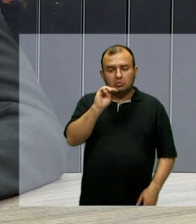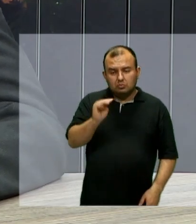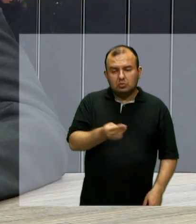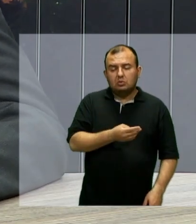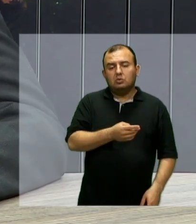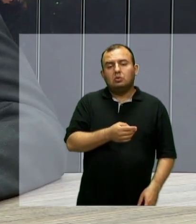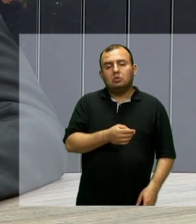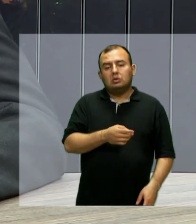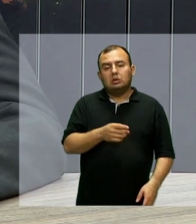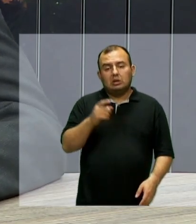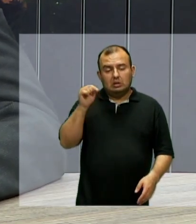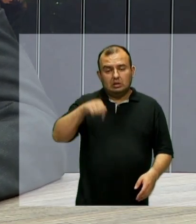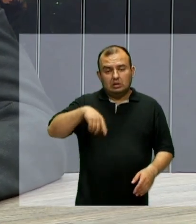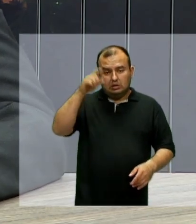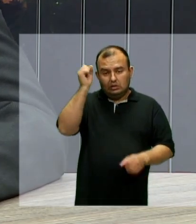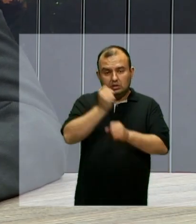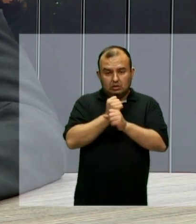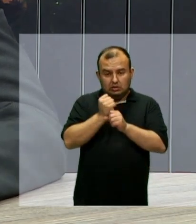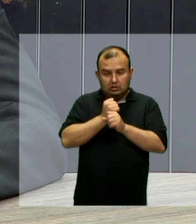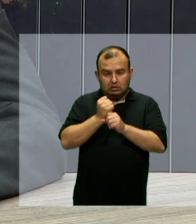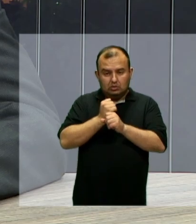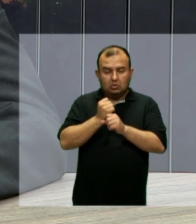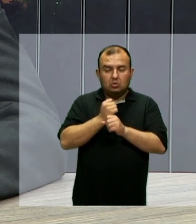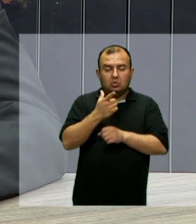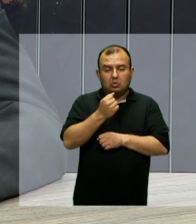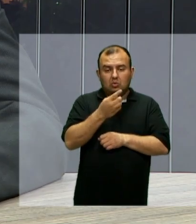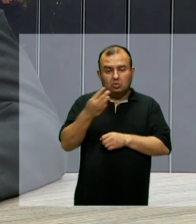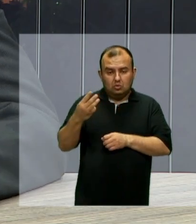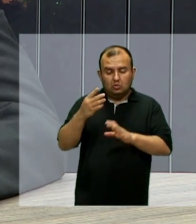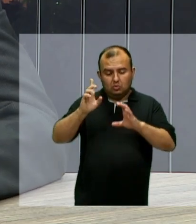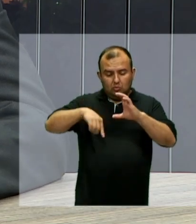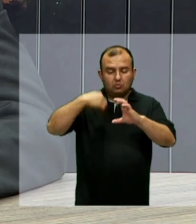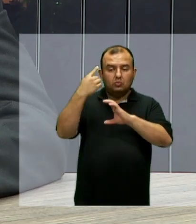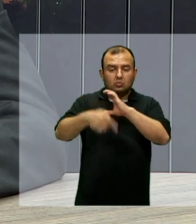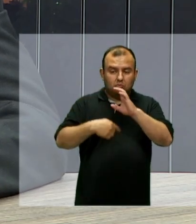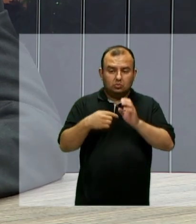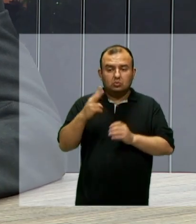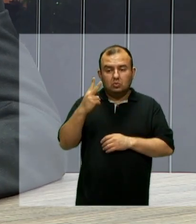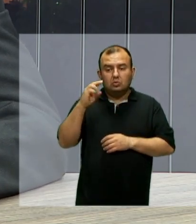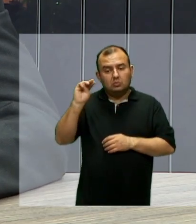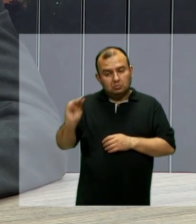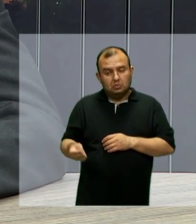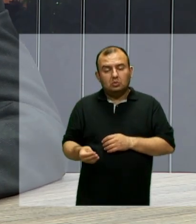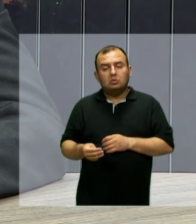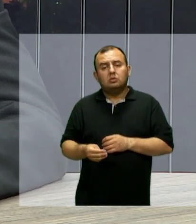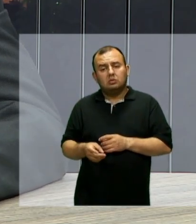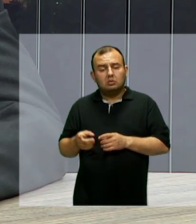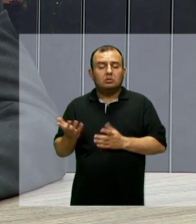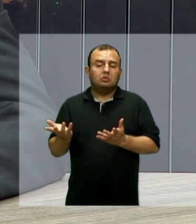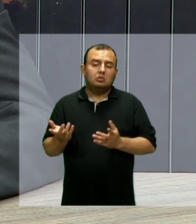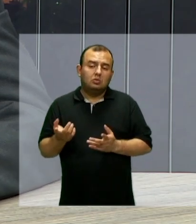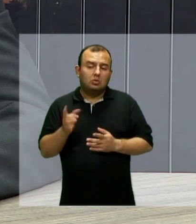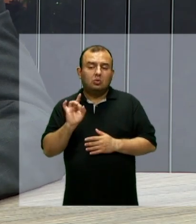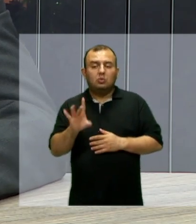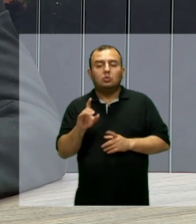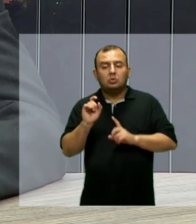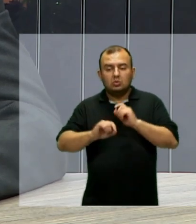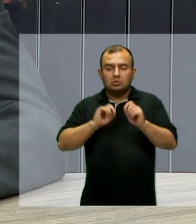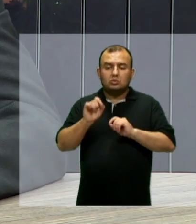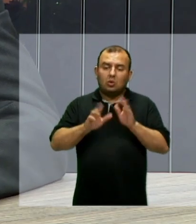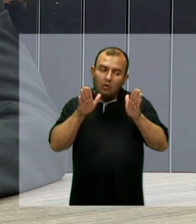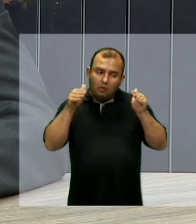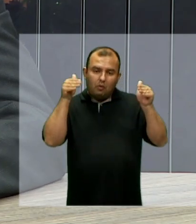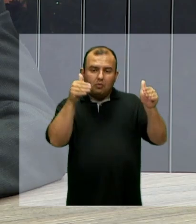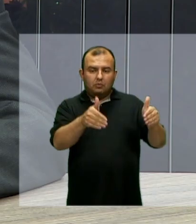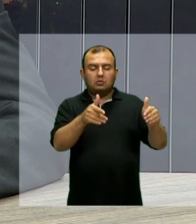2.300.000 casos nesse ano, no ano, aliás, de 2023, no mundo, né? Então, isso por si só faz com que a gente tenha que dar um enfoque